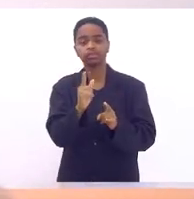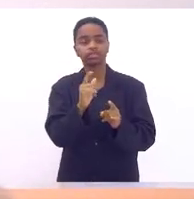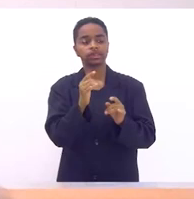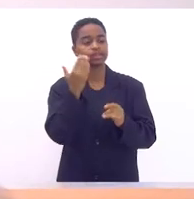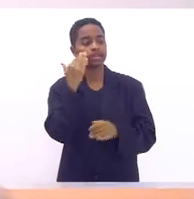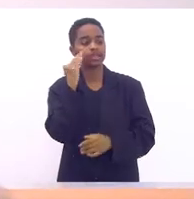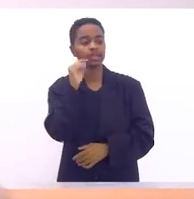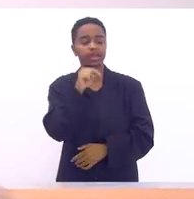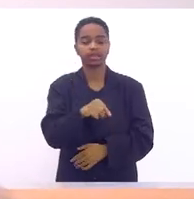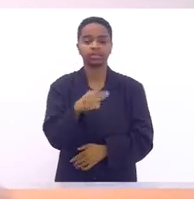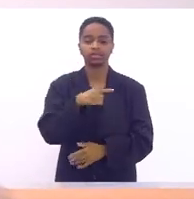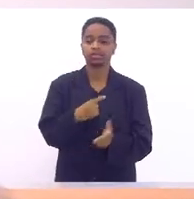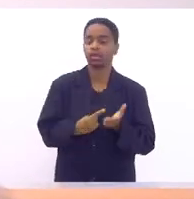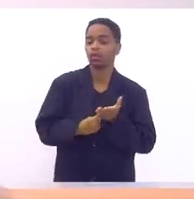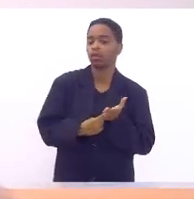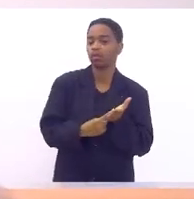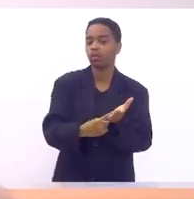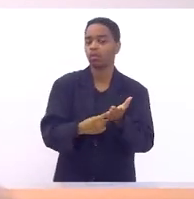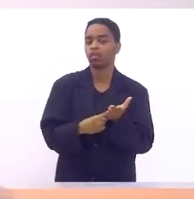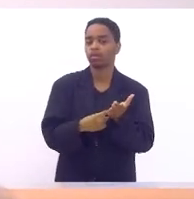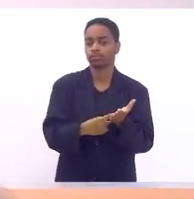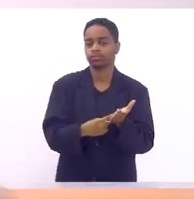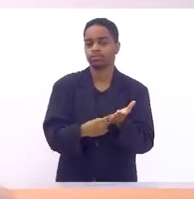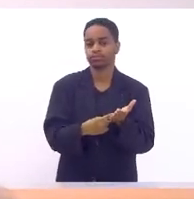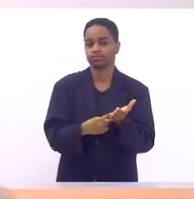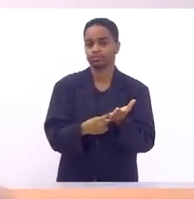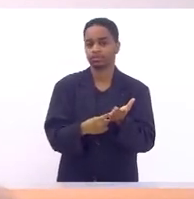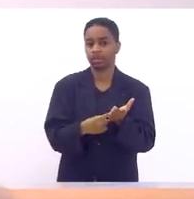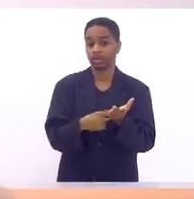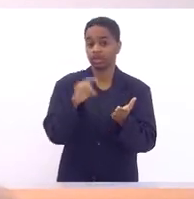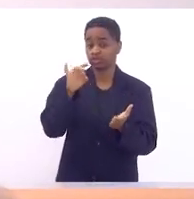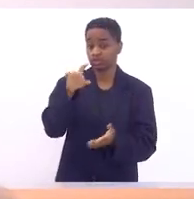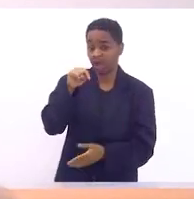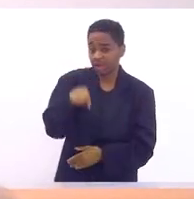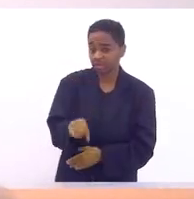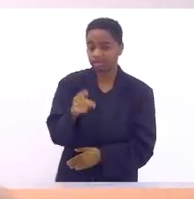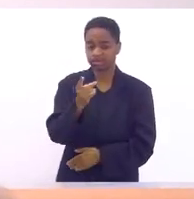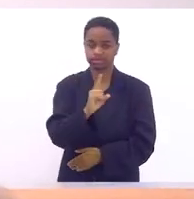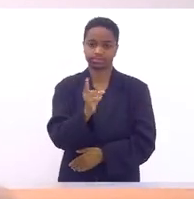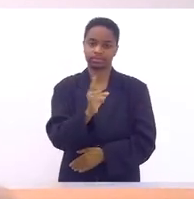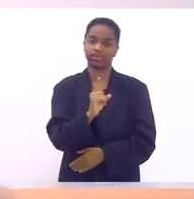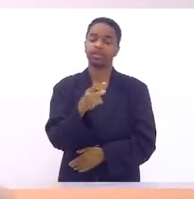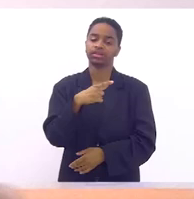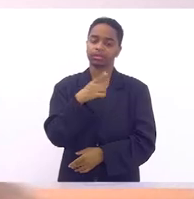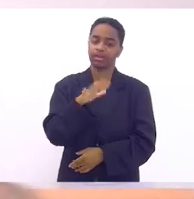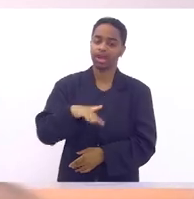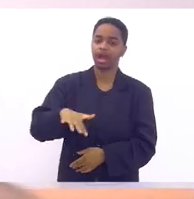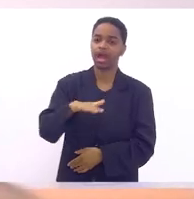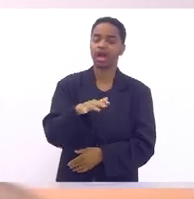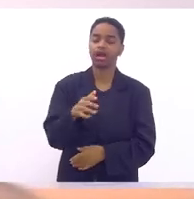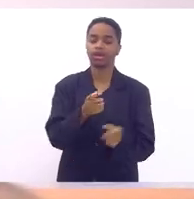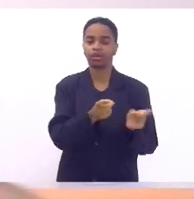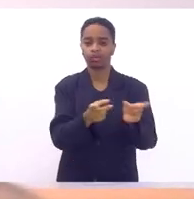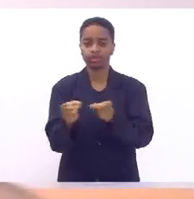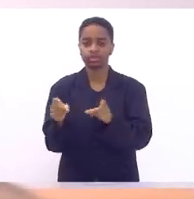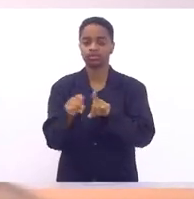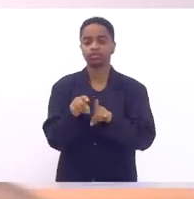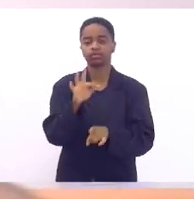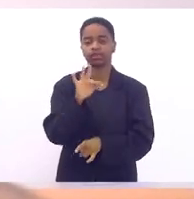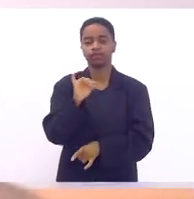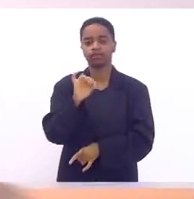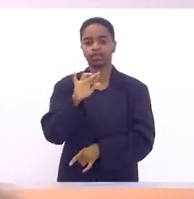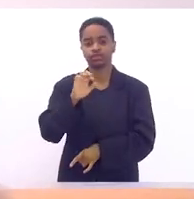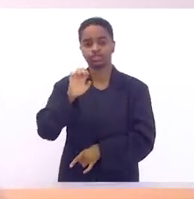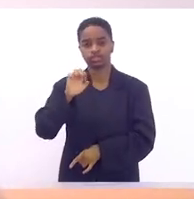o compromisso que tem não só a Fiocruz associação comercial a firjan eh